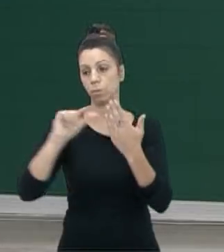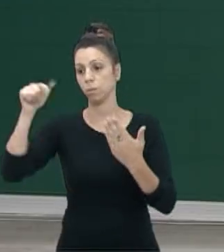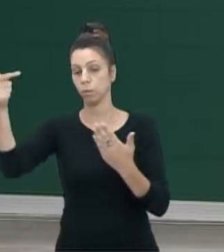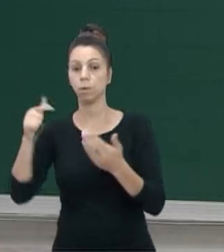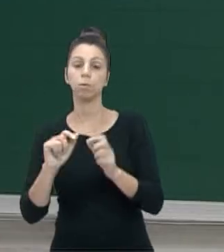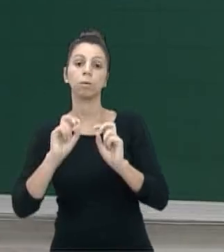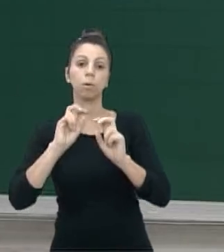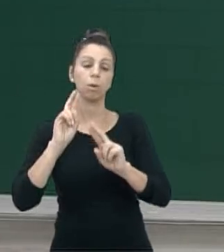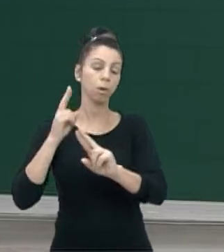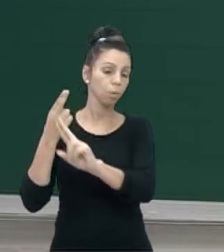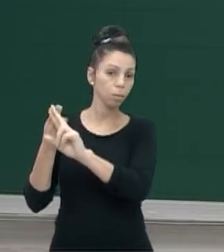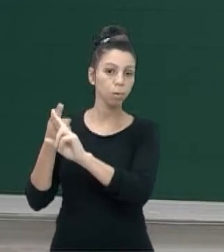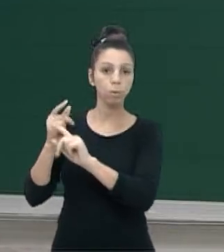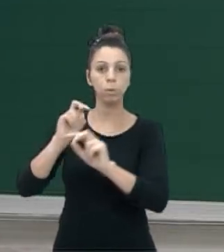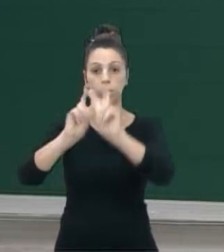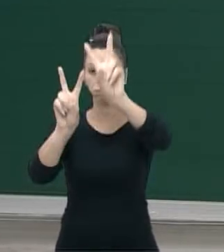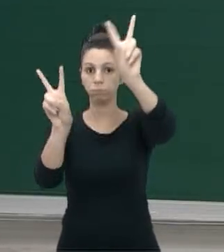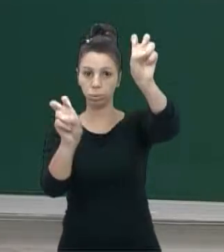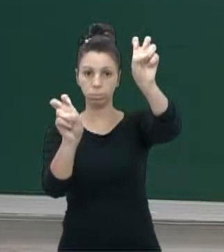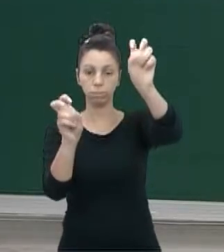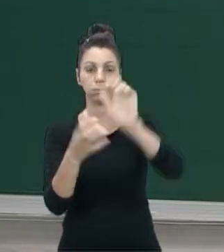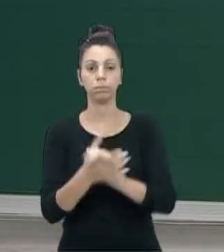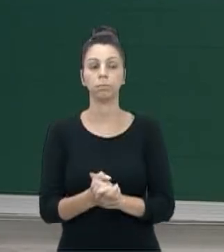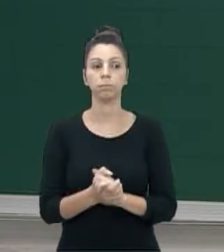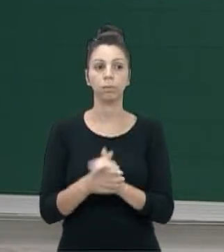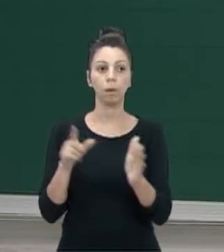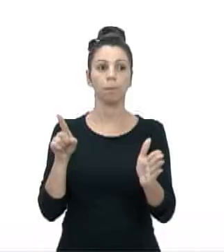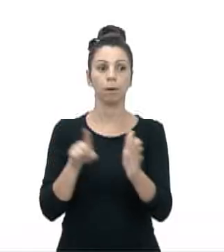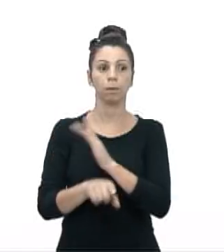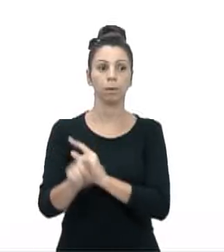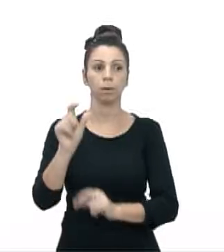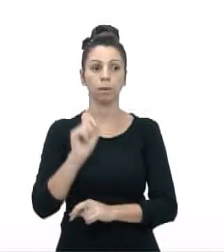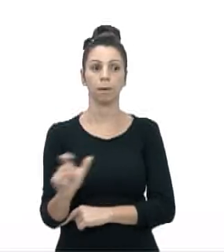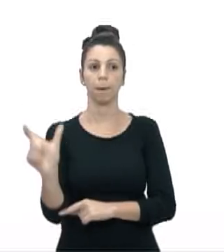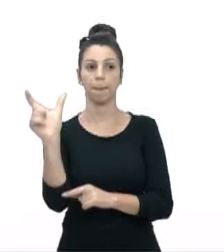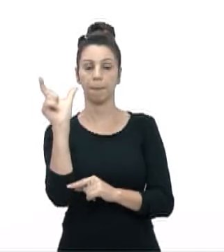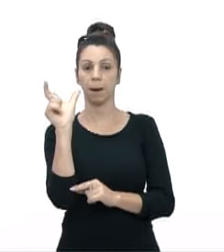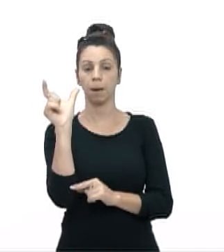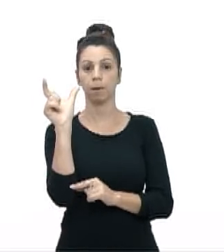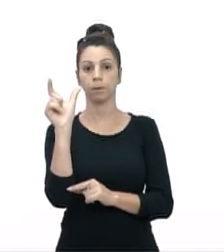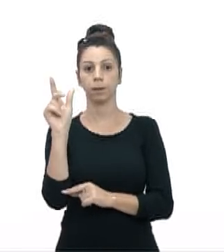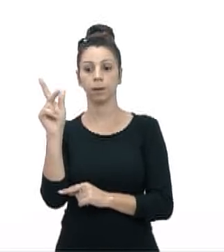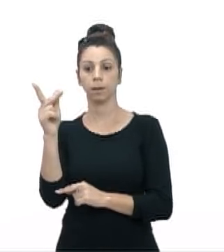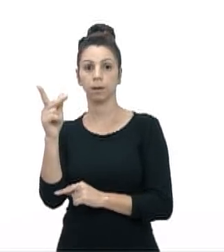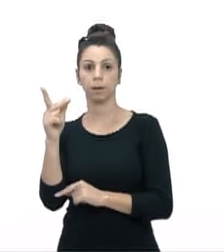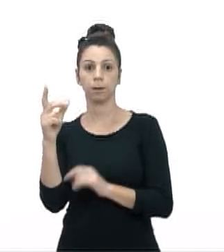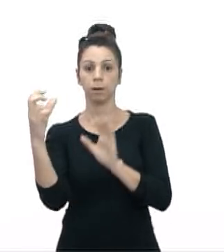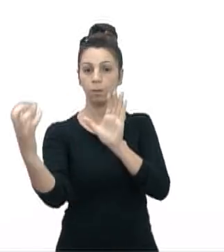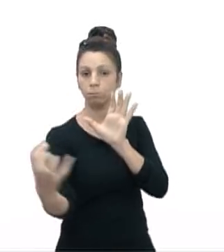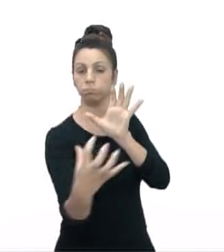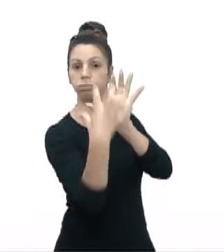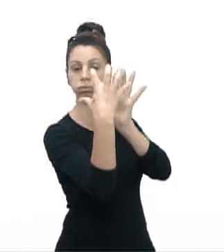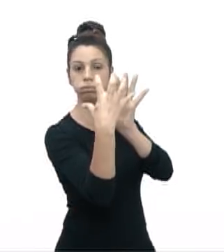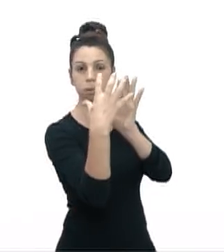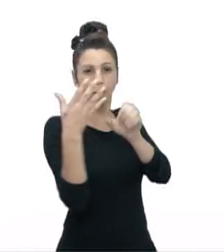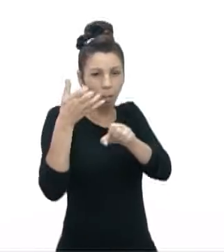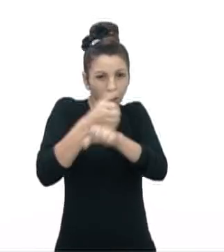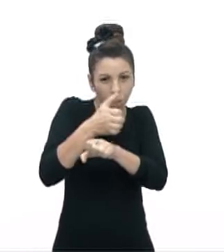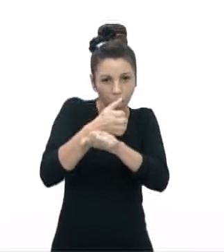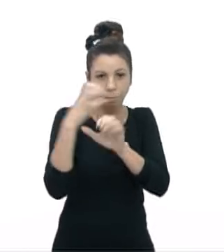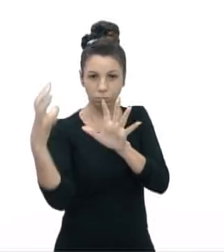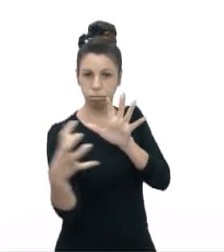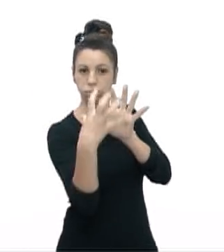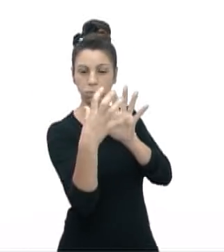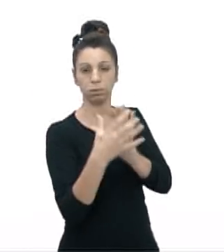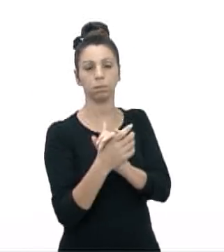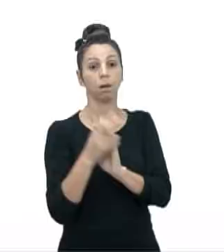aspas, que é a pontuação adequada, né? E na pergunta ali, a palavra que indica hipérbole, exagero, é. Lembrando, pessoal,